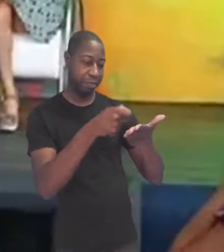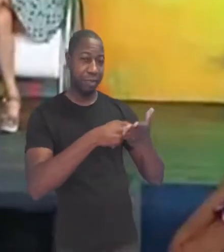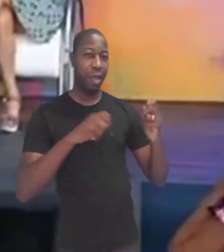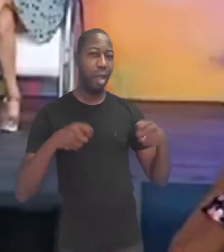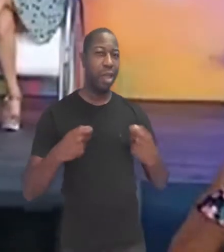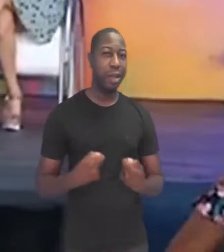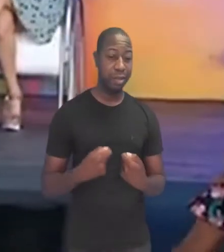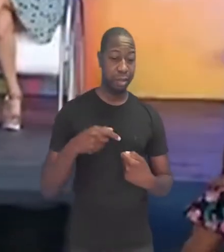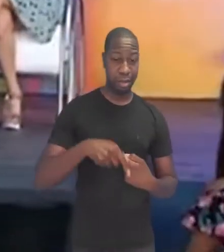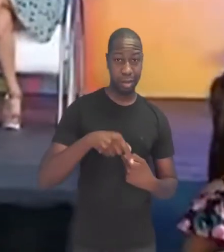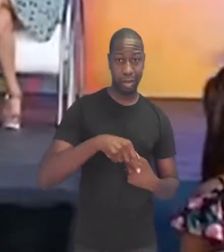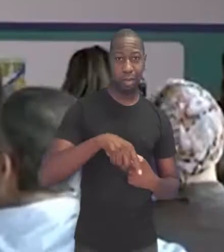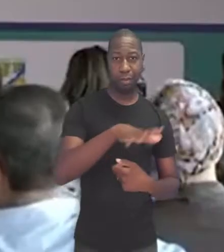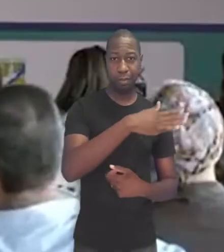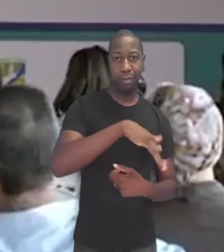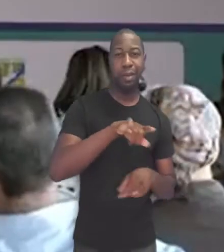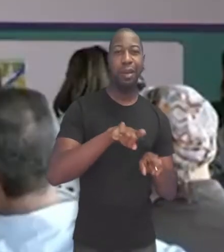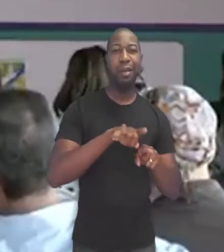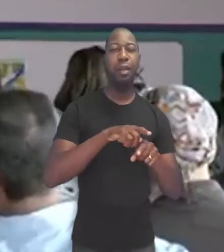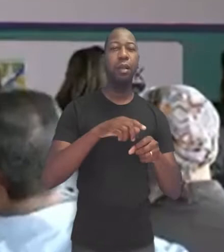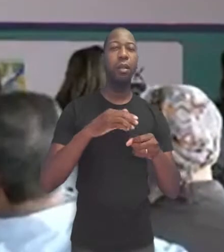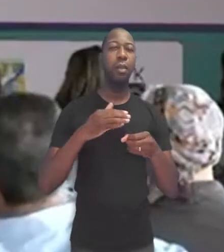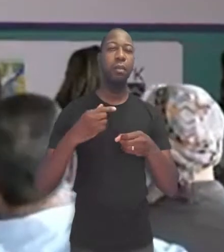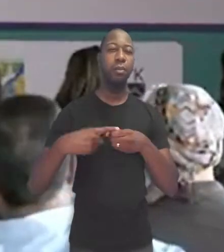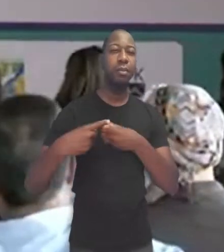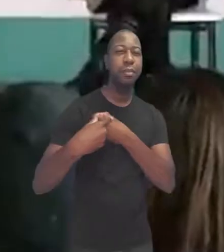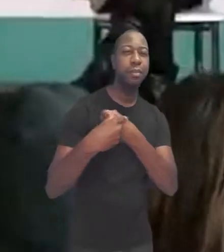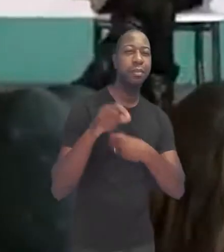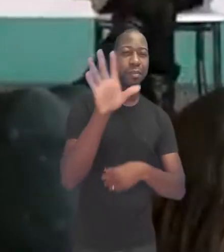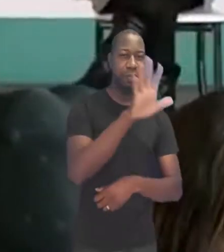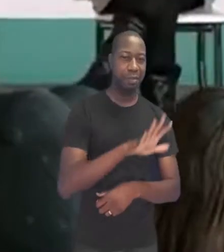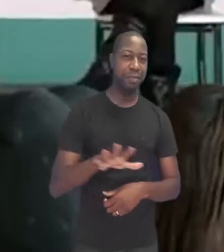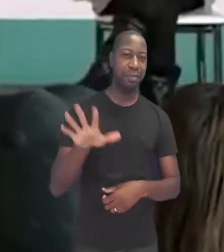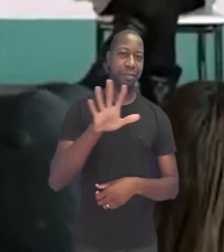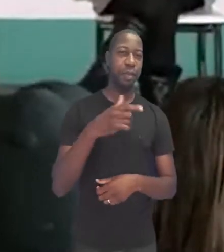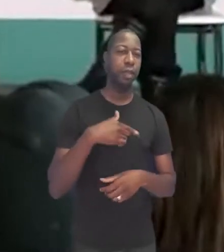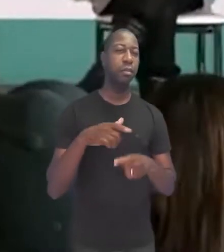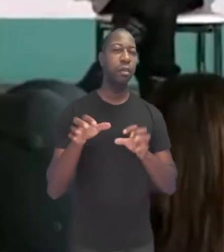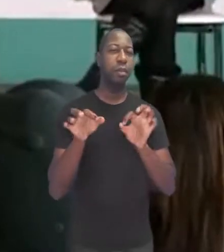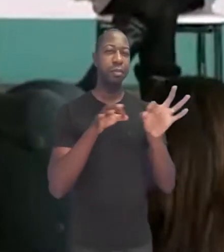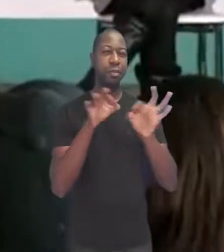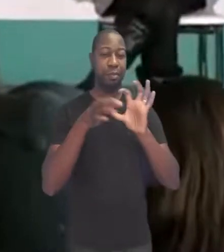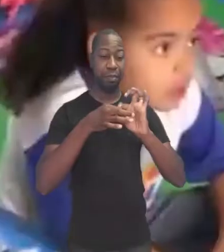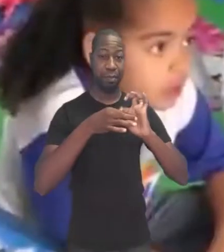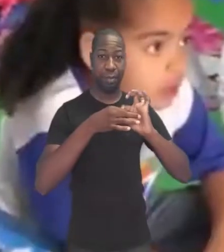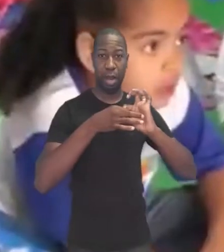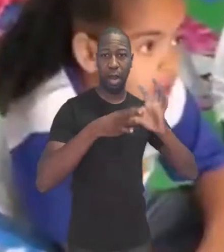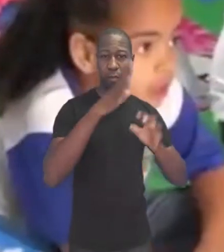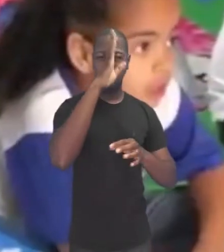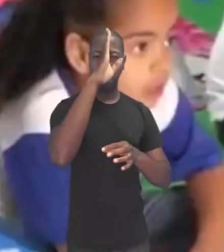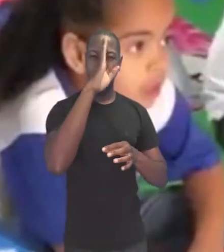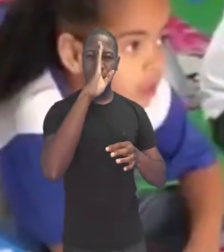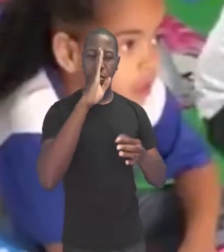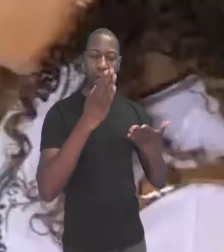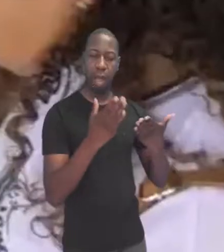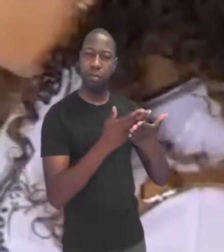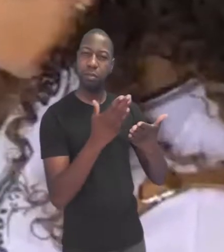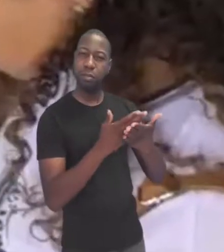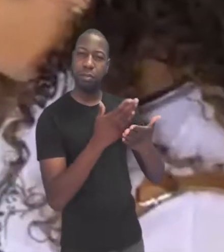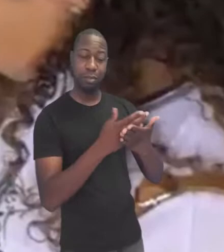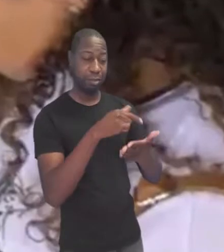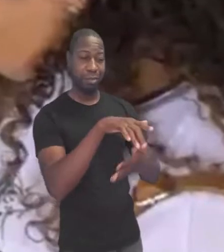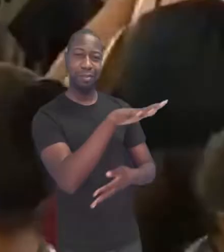de escritores e artistas regionais e nacionais, além da divulgação e democratização do acesso a